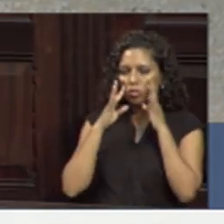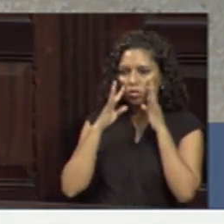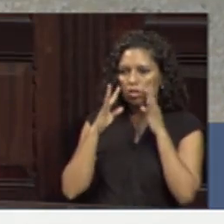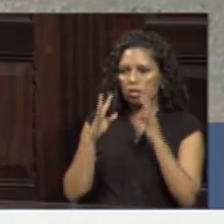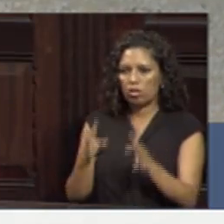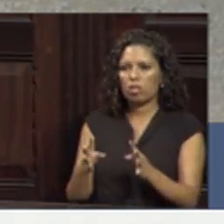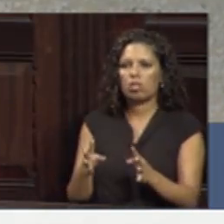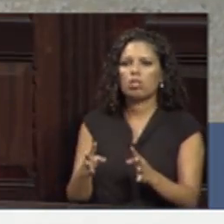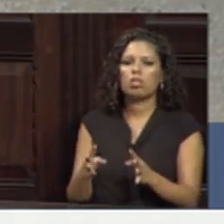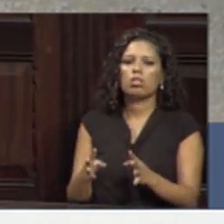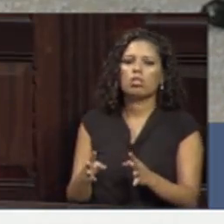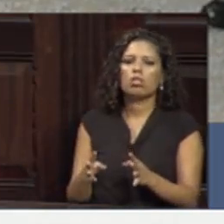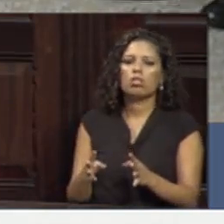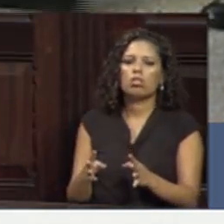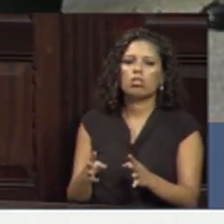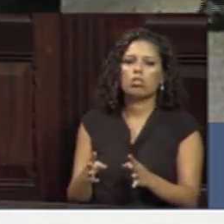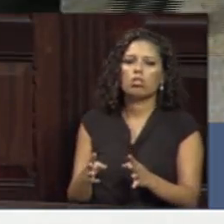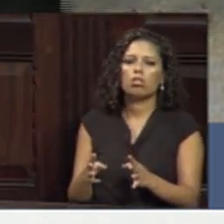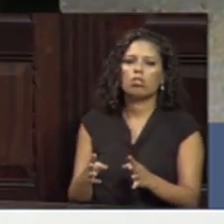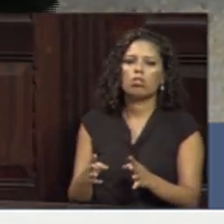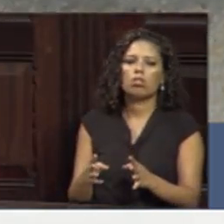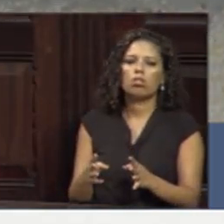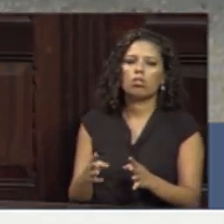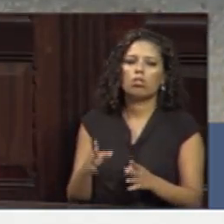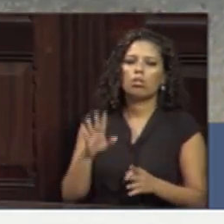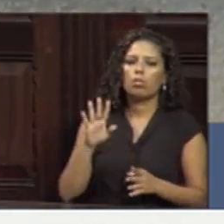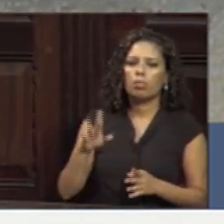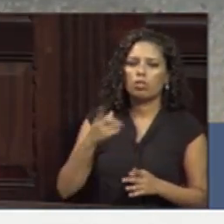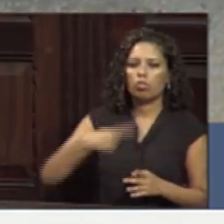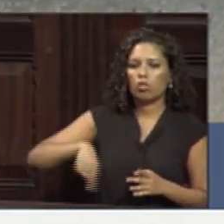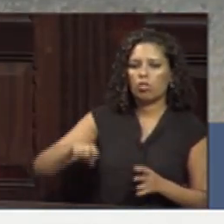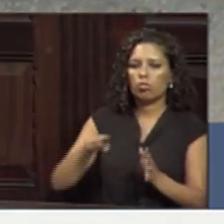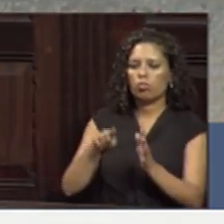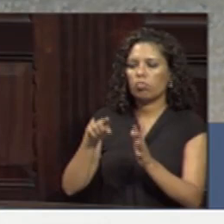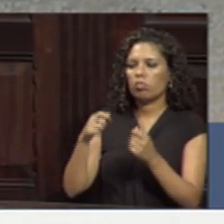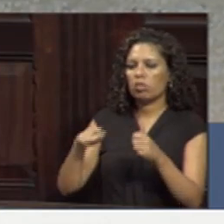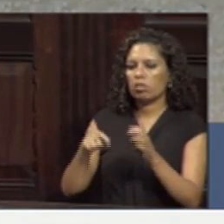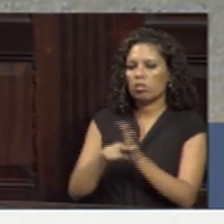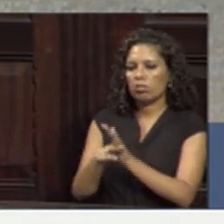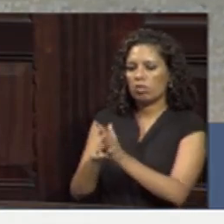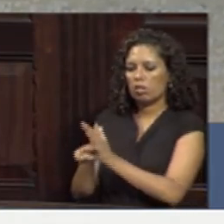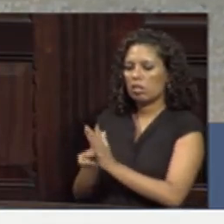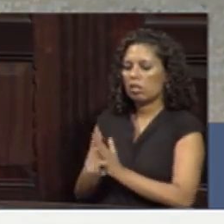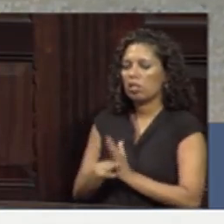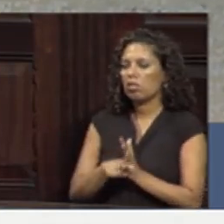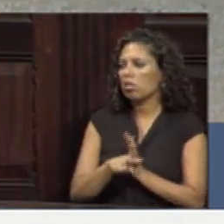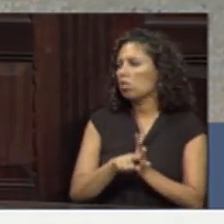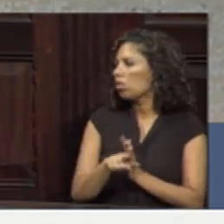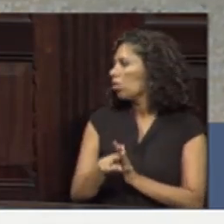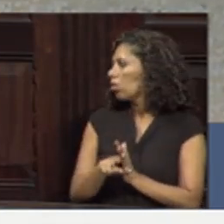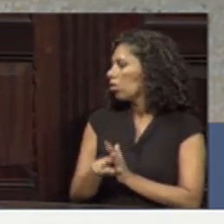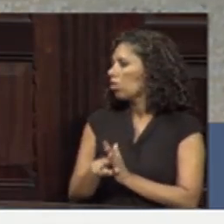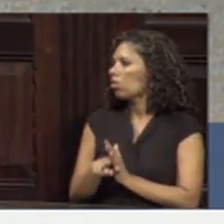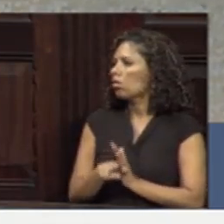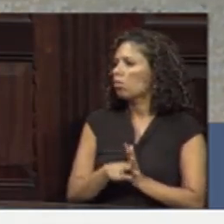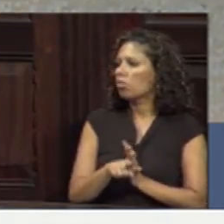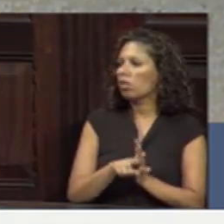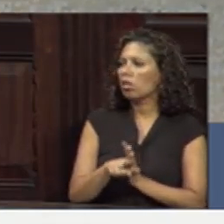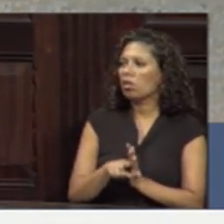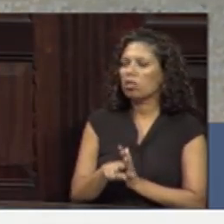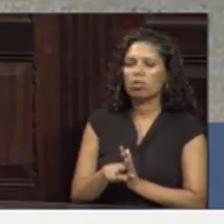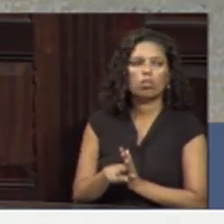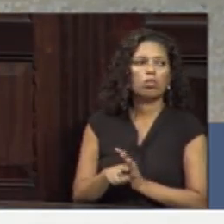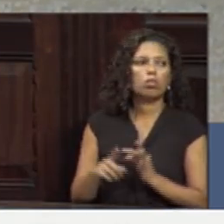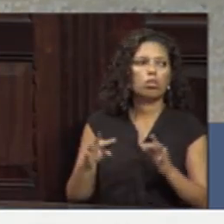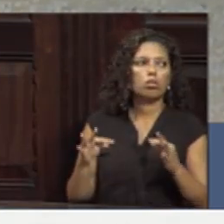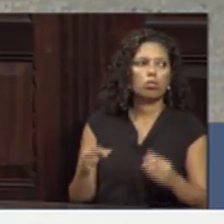apurações. Deve ser feita, claro, pela Polícia Civil, mas deve ter, sim, um acompanhamento. Não digo que tenha policiais implicados, mas todas as